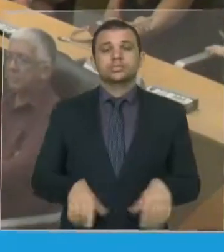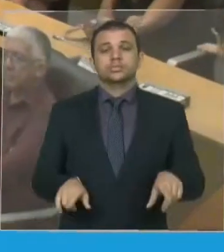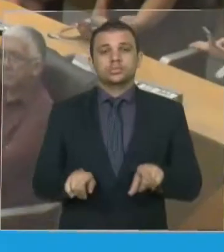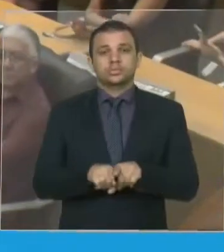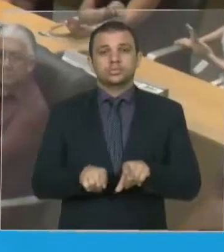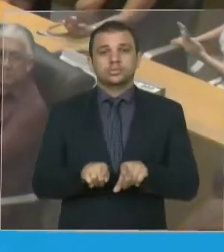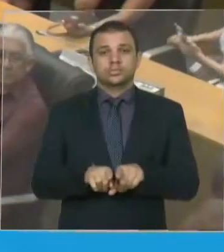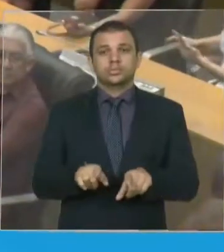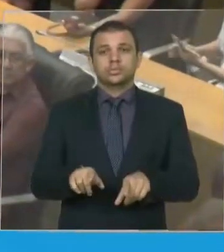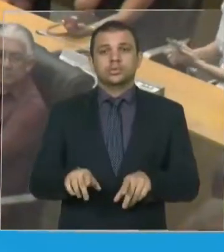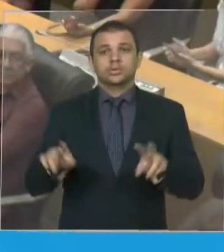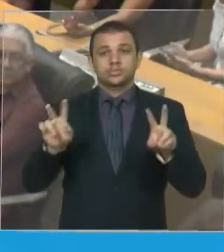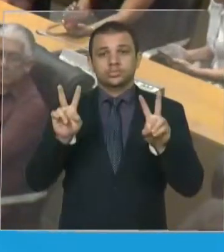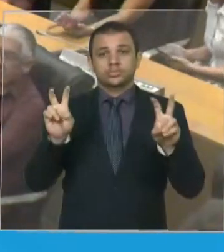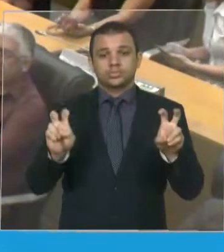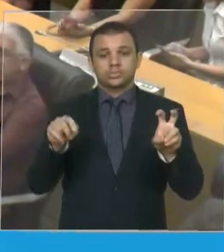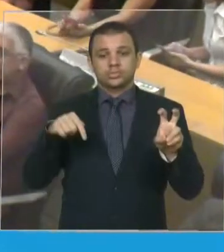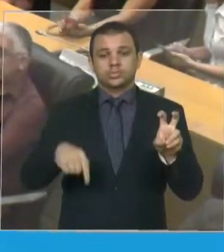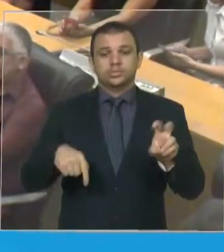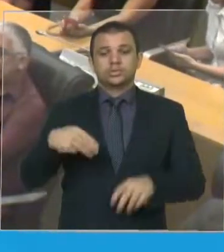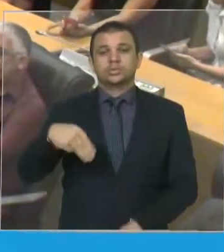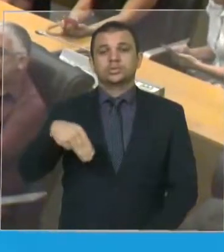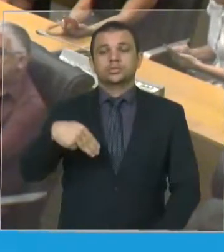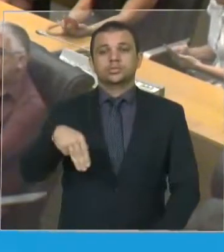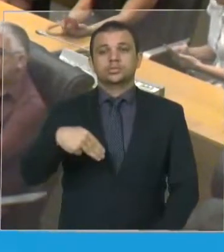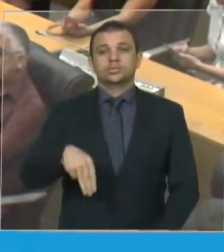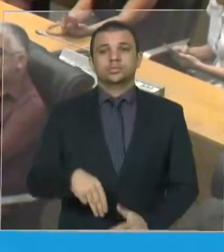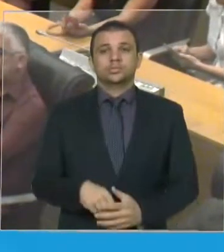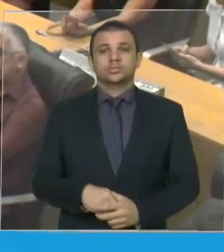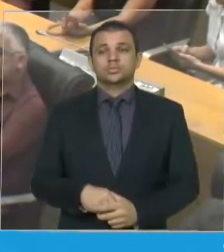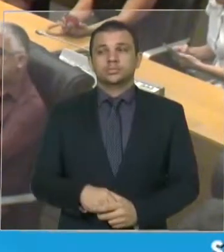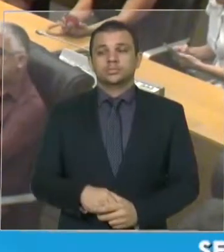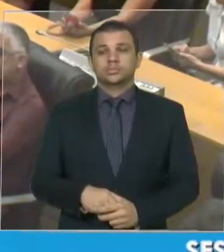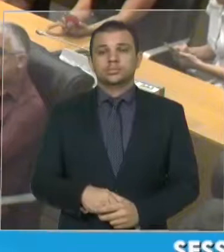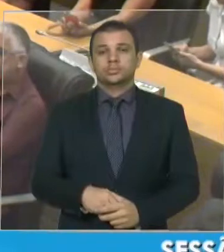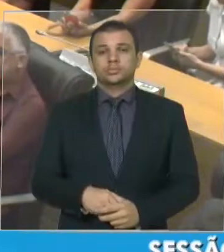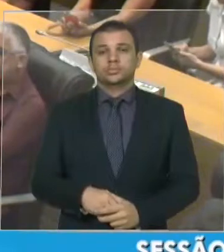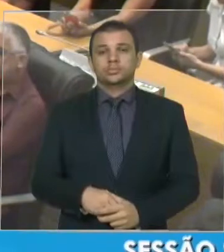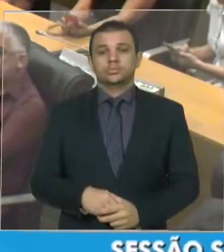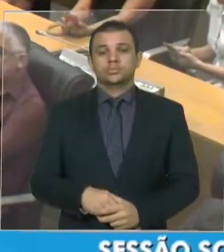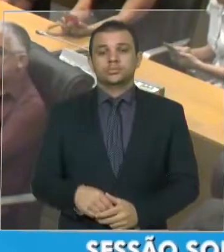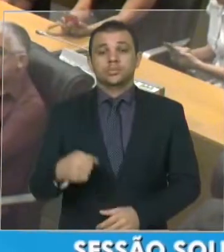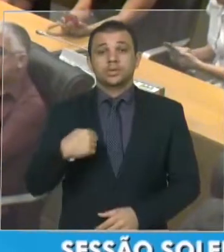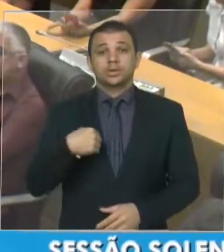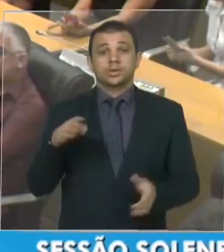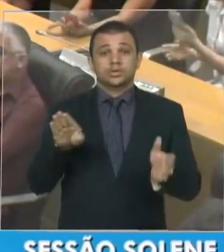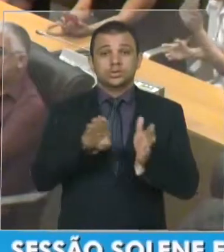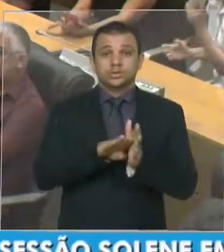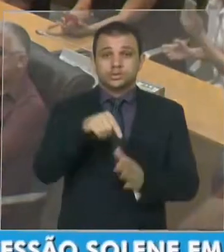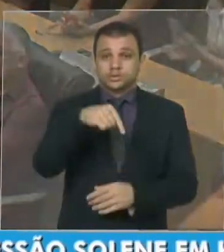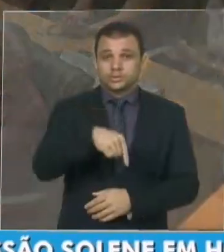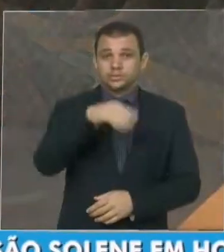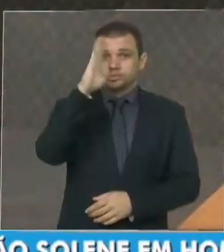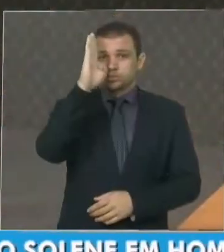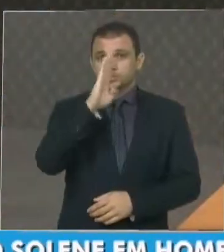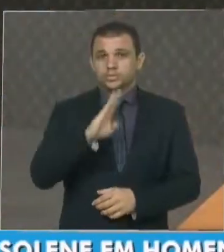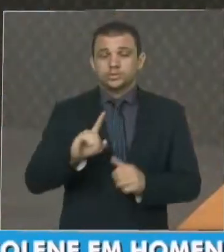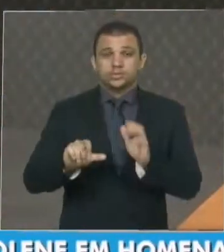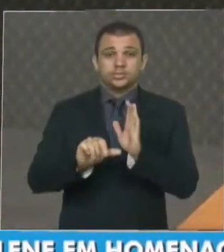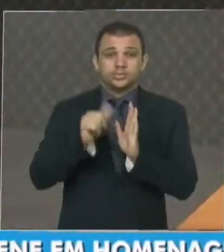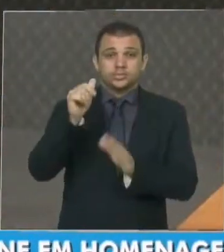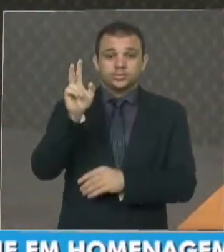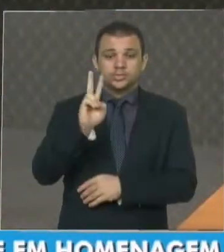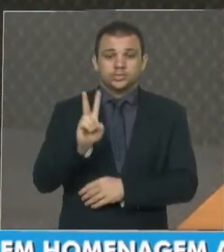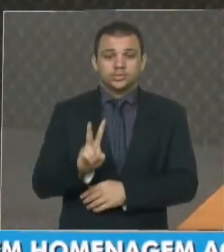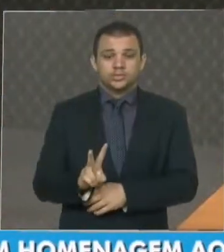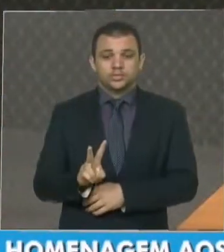sobre Maranhão. Quando chegou no Brasil, na primeira vez, eu...